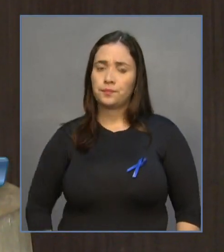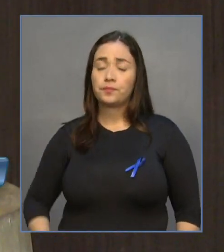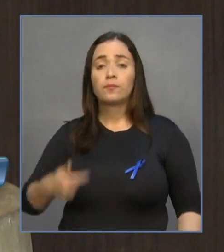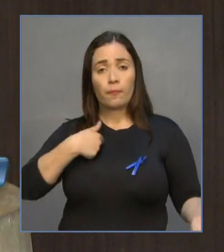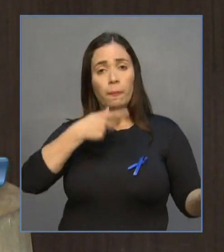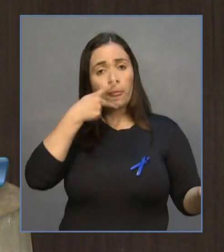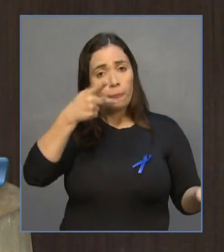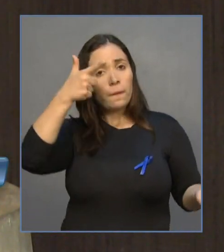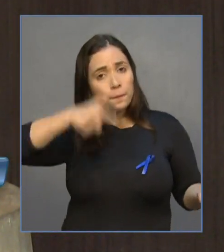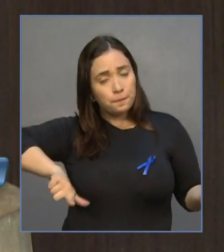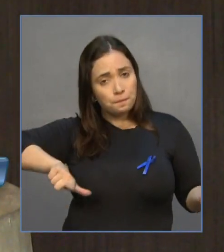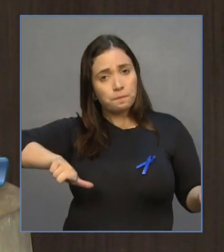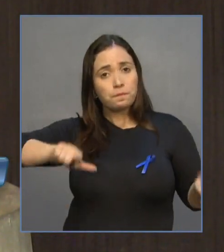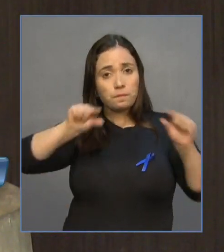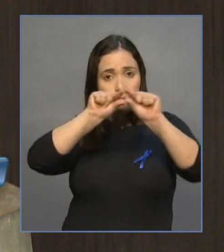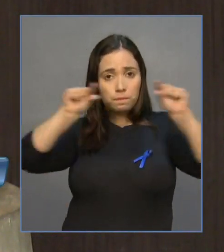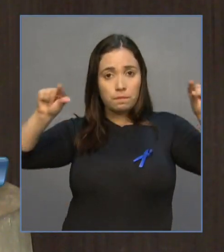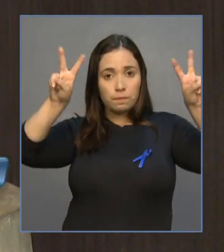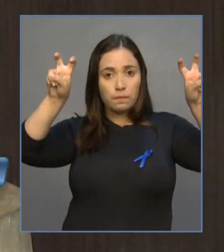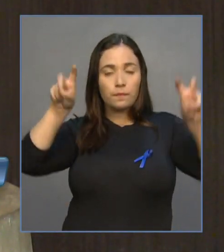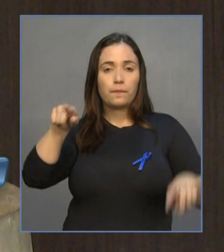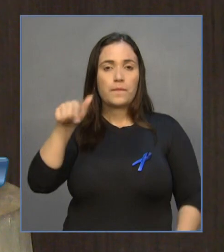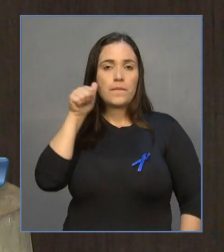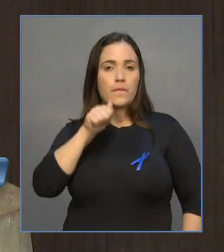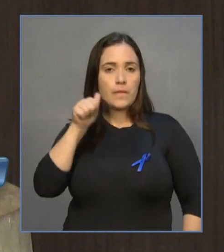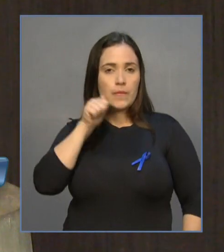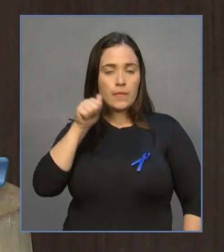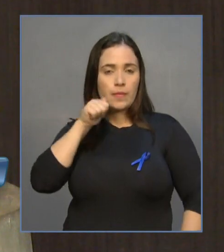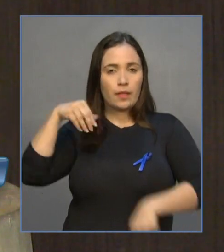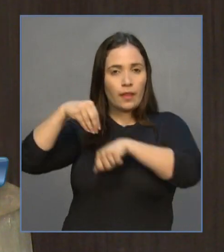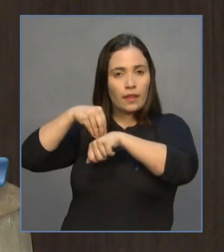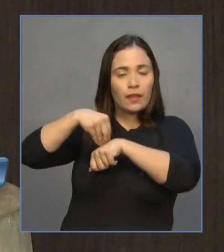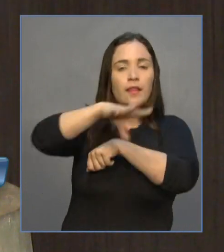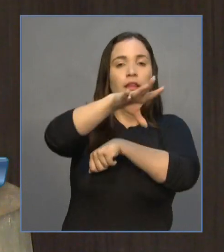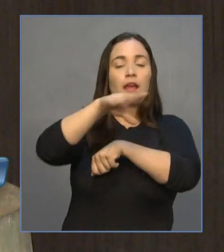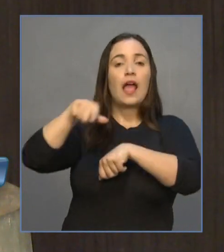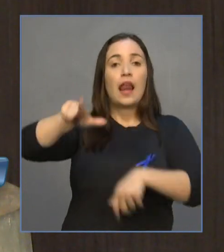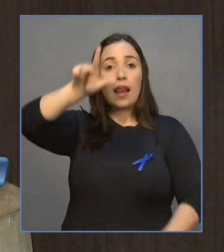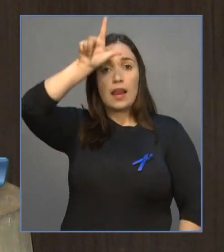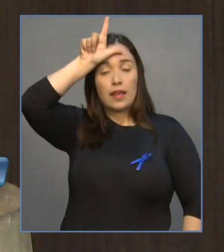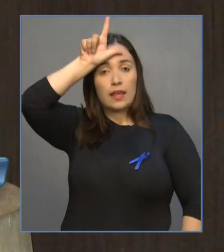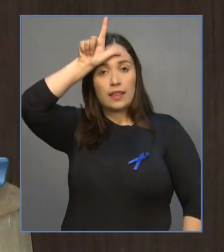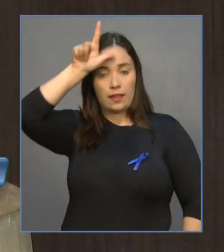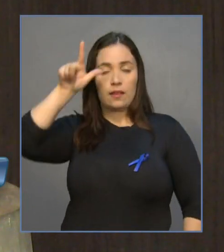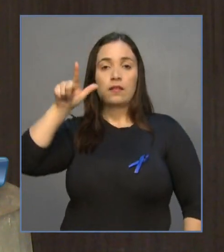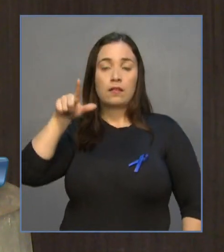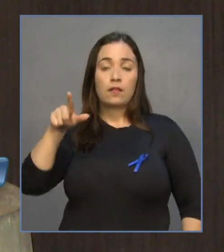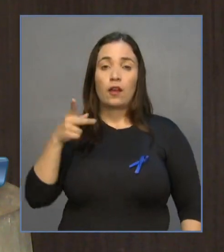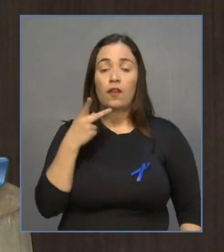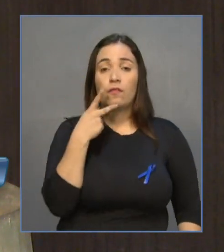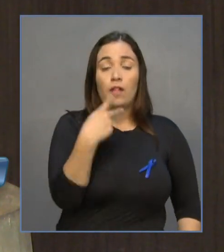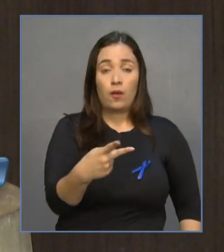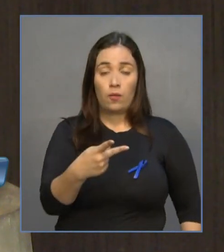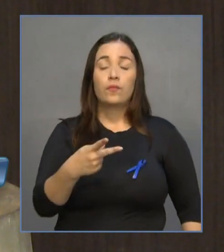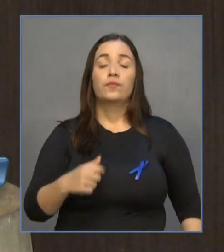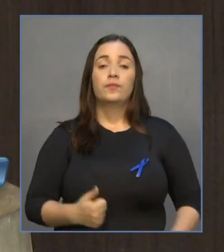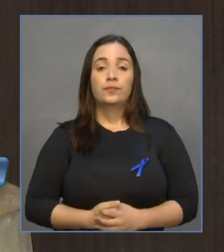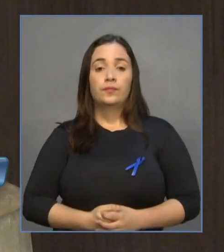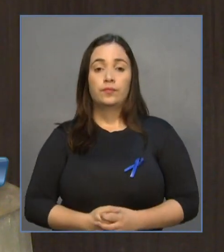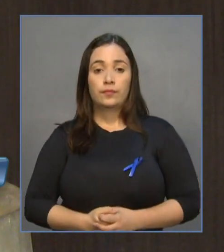repetir essa frase de uma das representantes das lideranças das comunidades. Estivemos